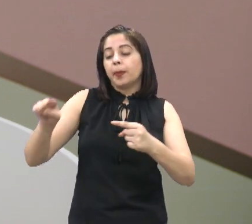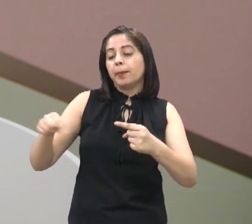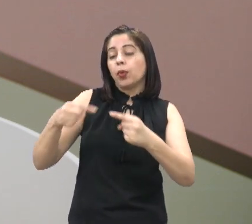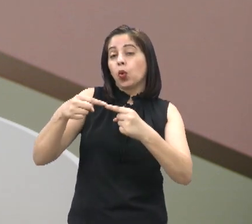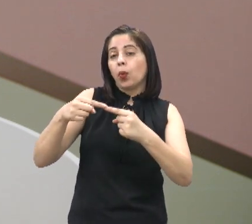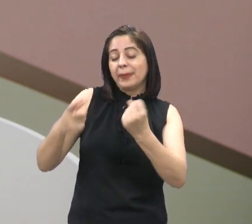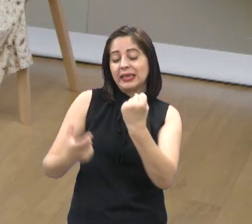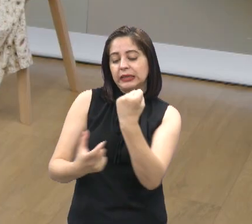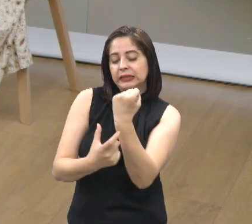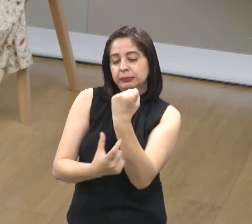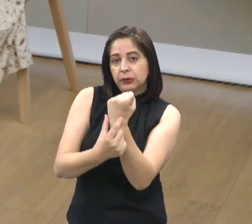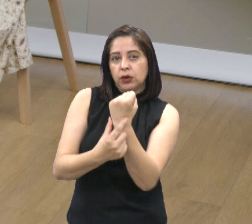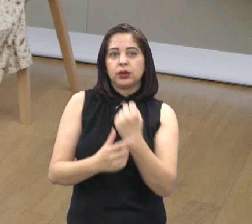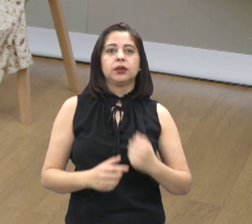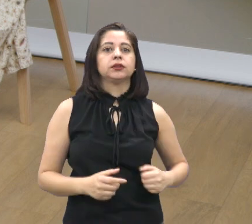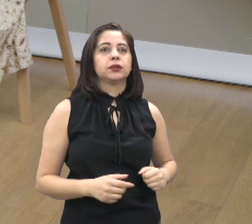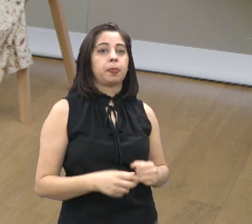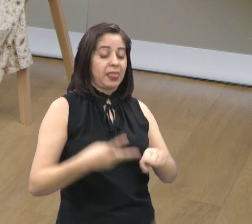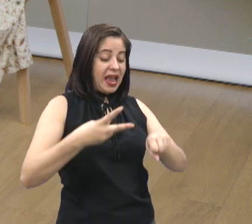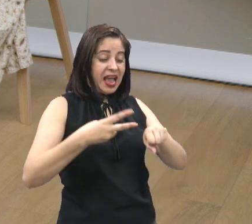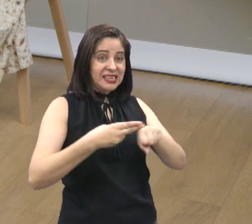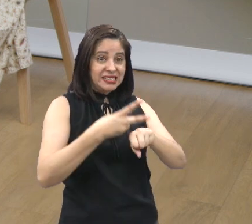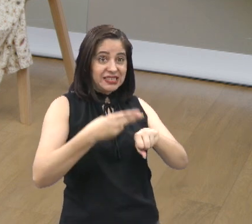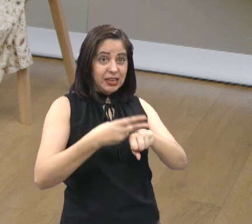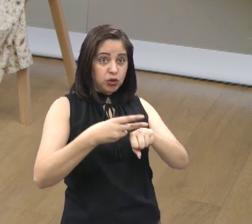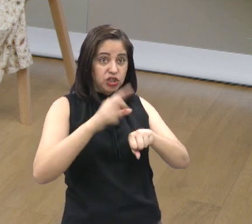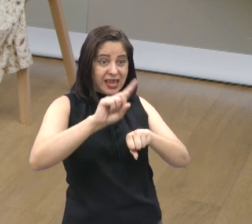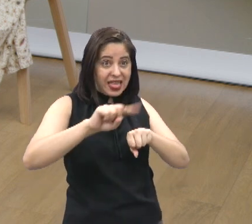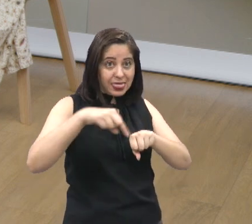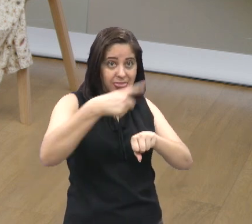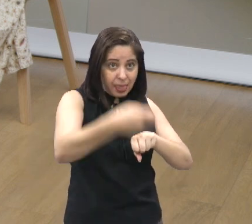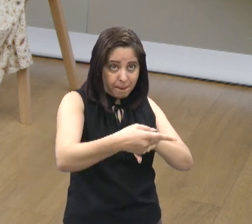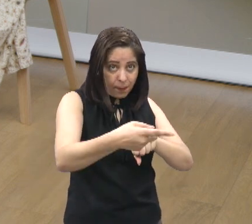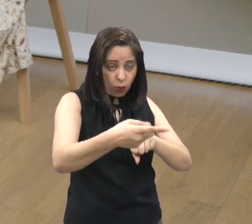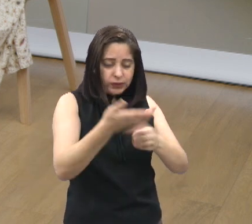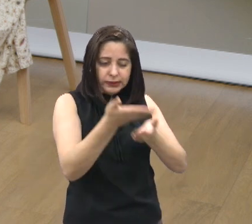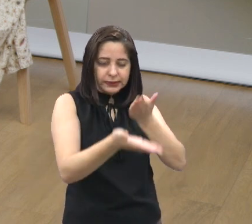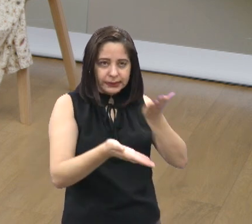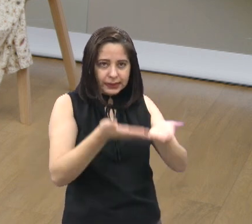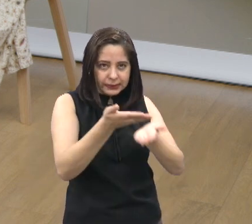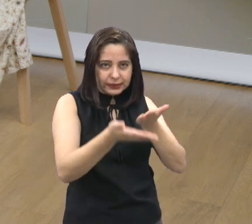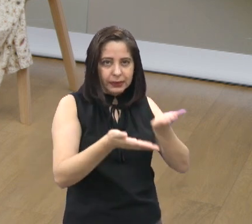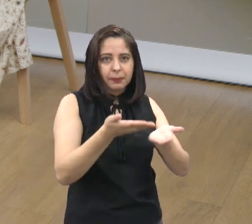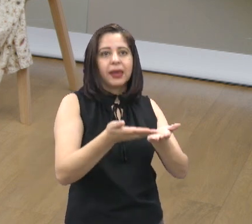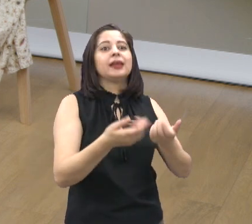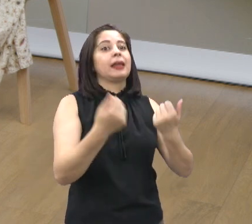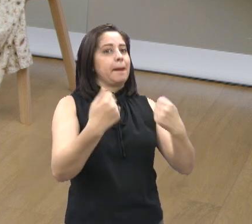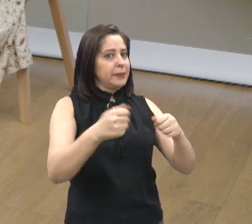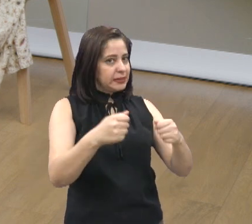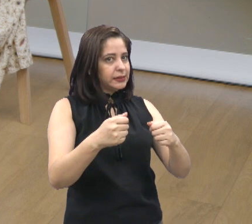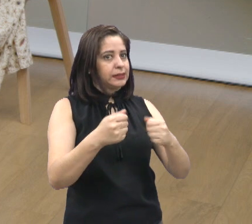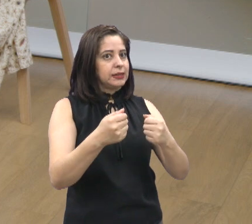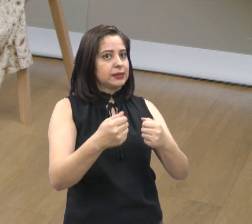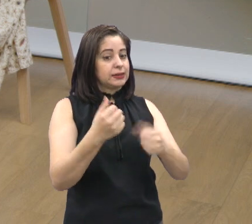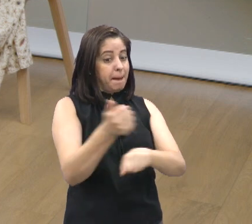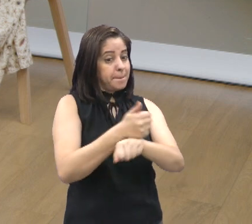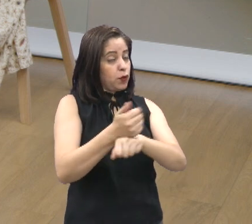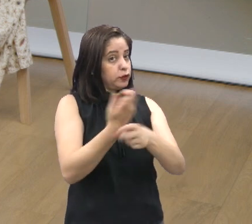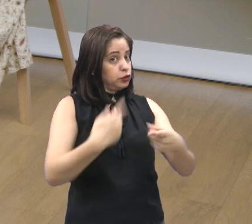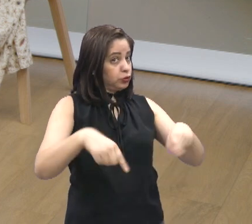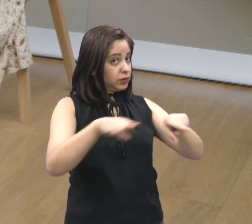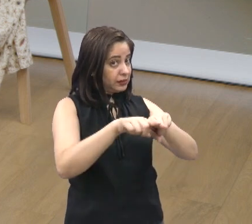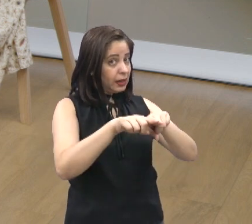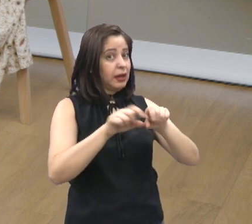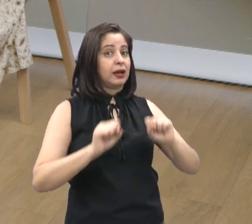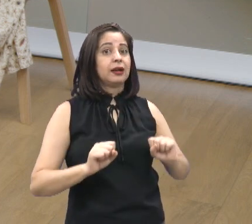adequada, né? E esse pós-cirúrgico depende também de uma rede, né? Eu imagino, fisioterapia, quais são os cuidados? Fez